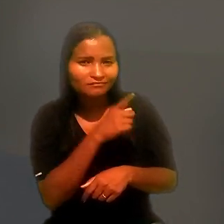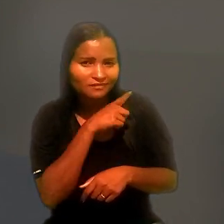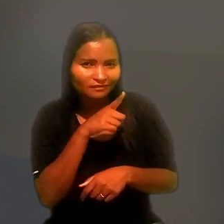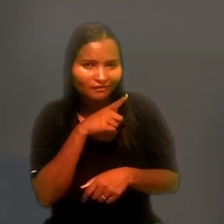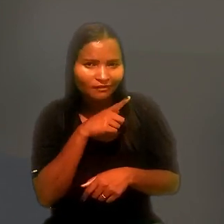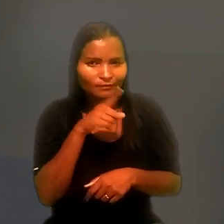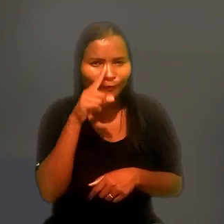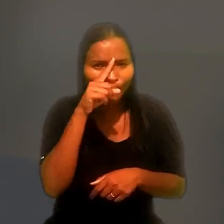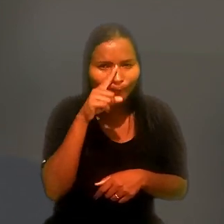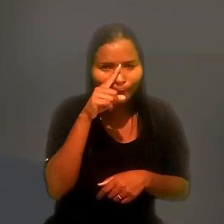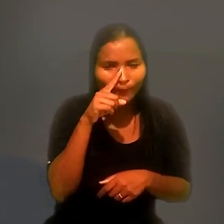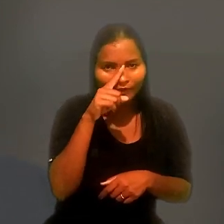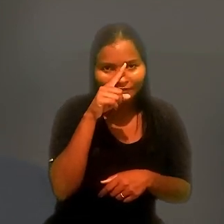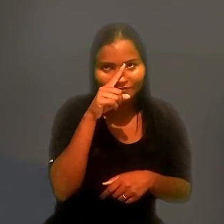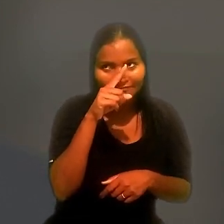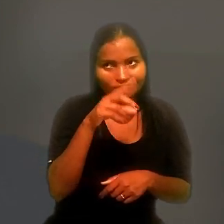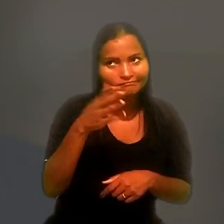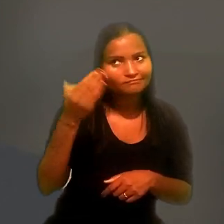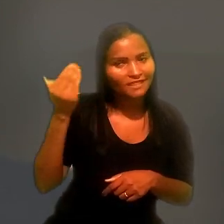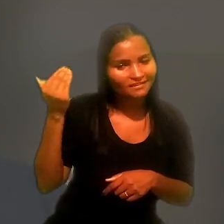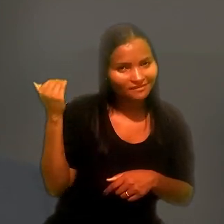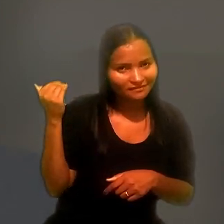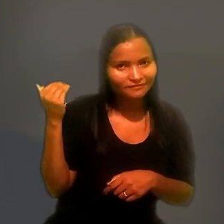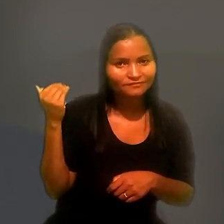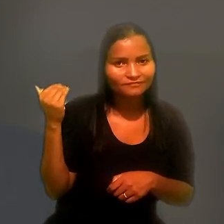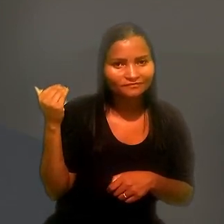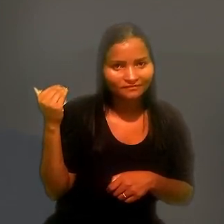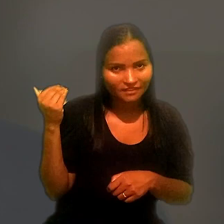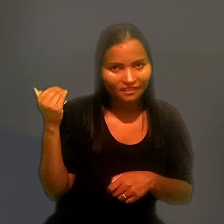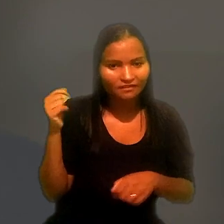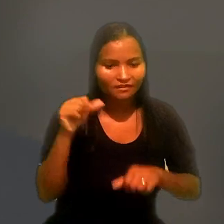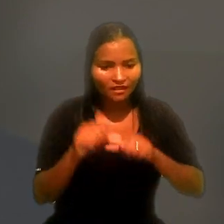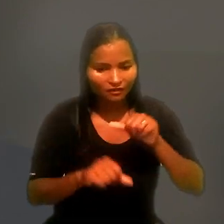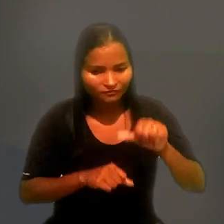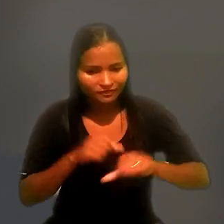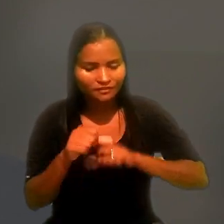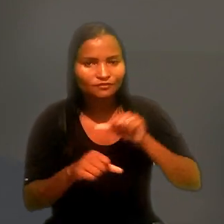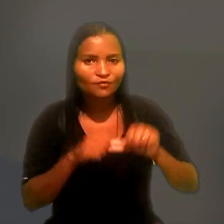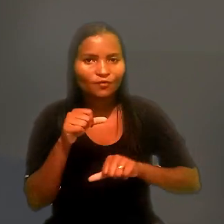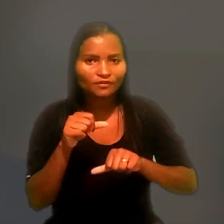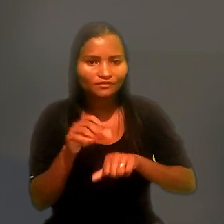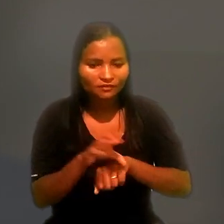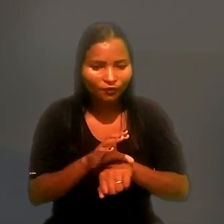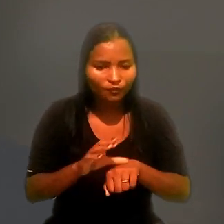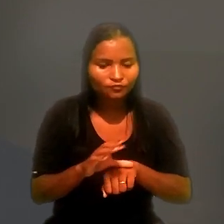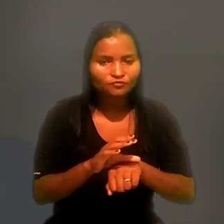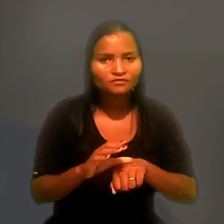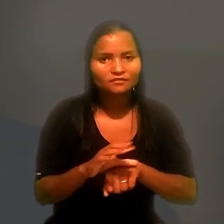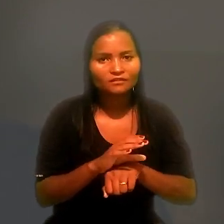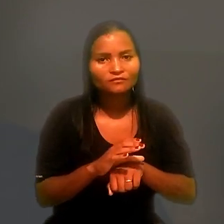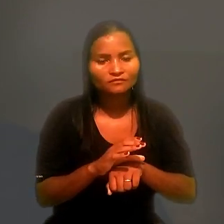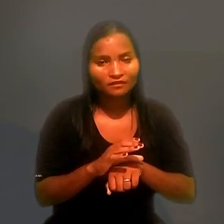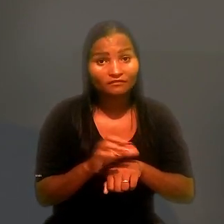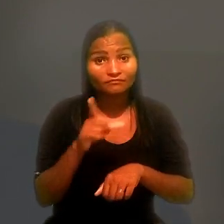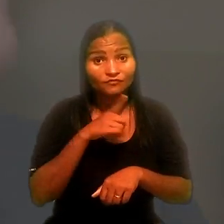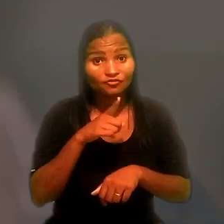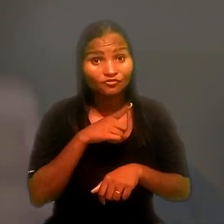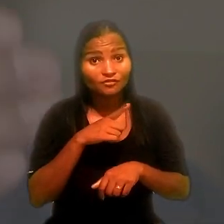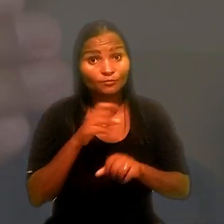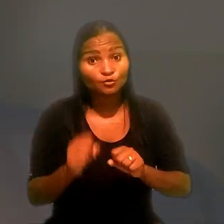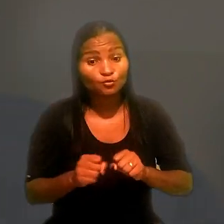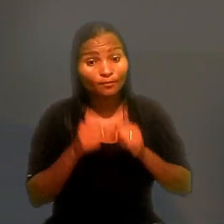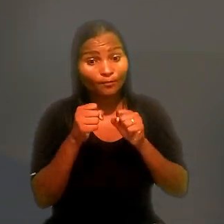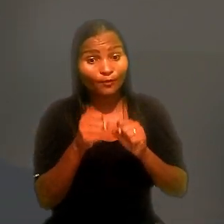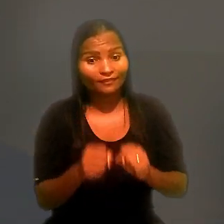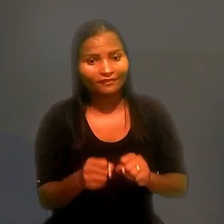risco, à época de alterações constitucionais, de termos o